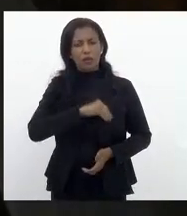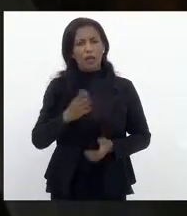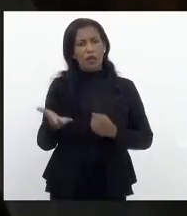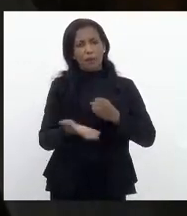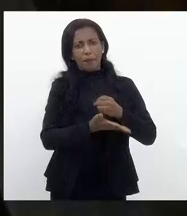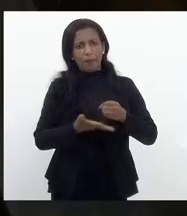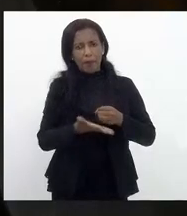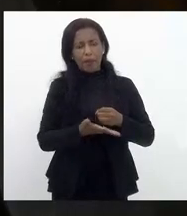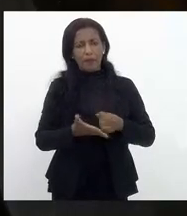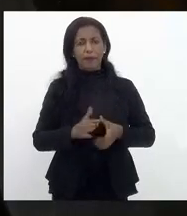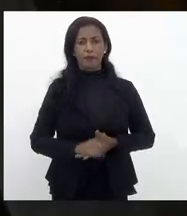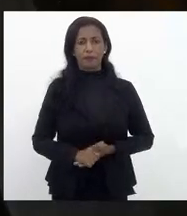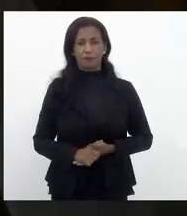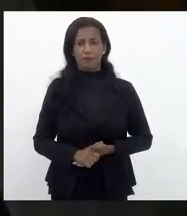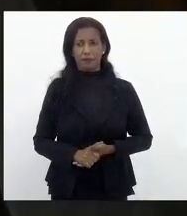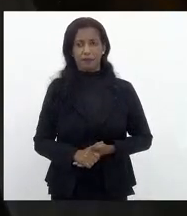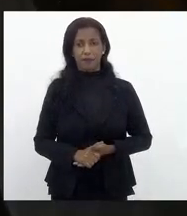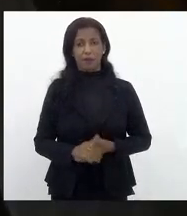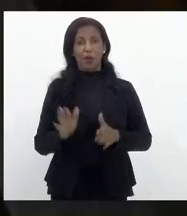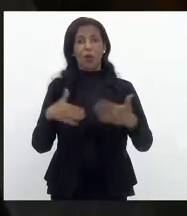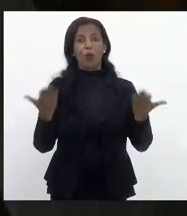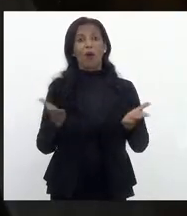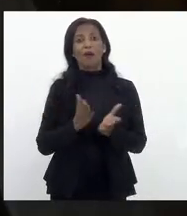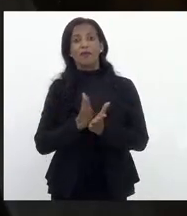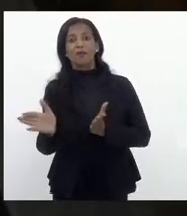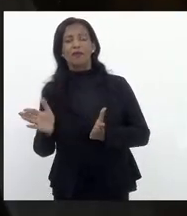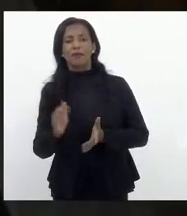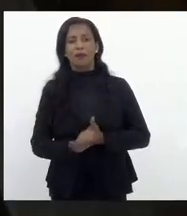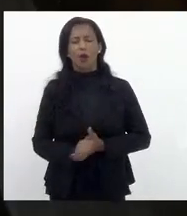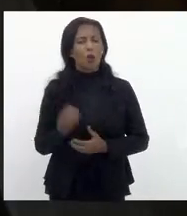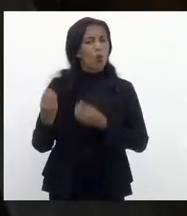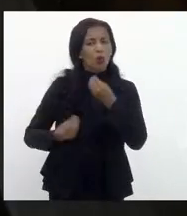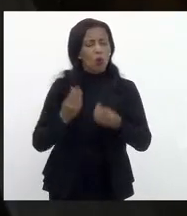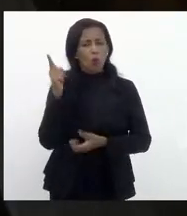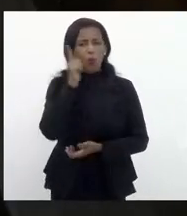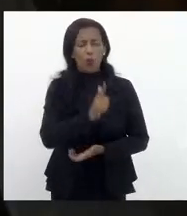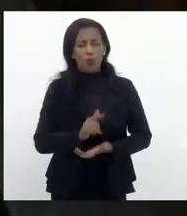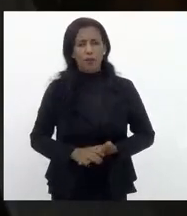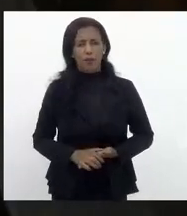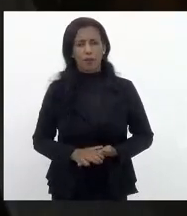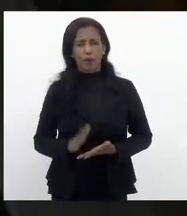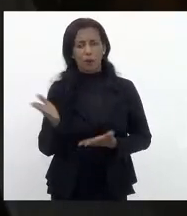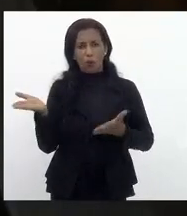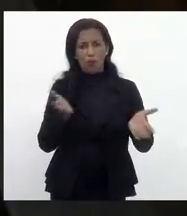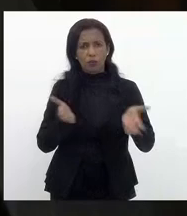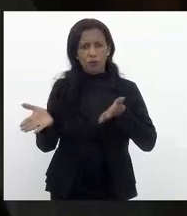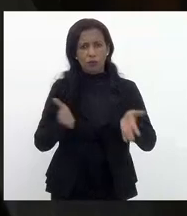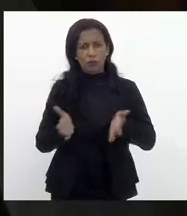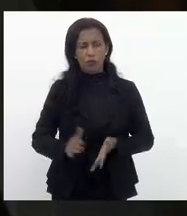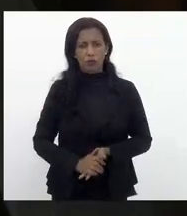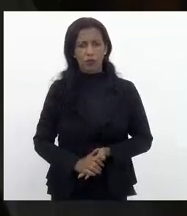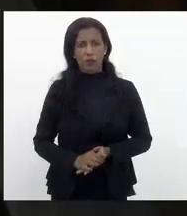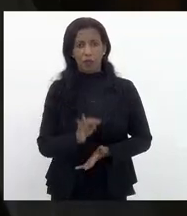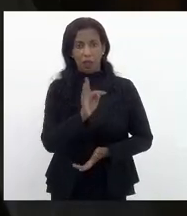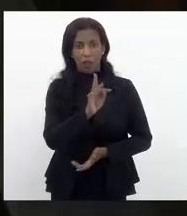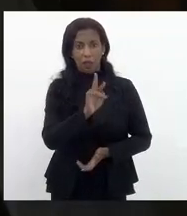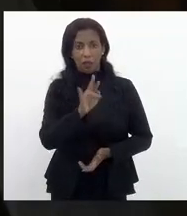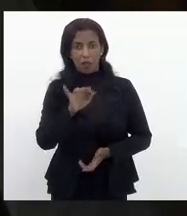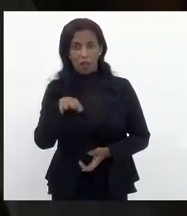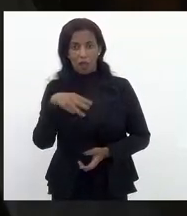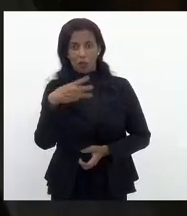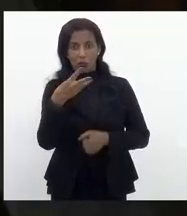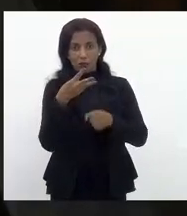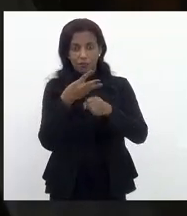salário base Qual é o Skype e como é que a gente consegue conciliar treino